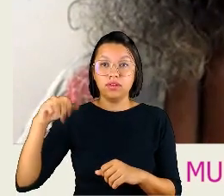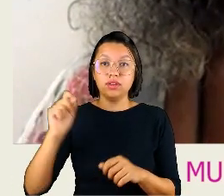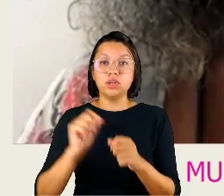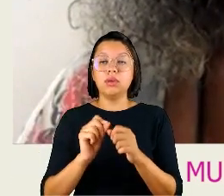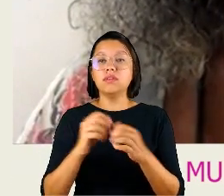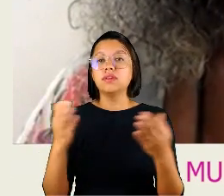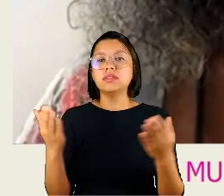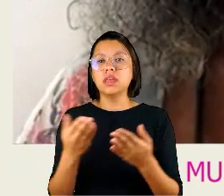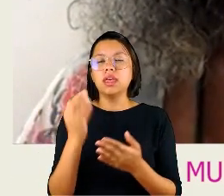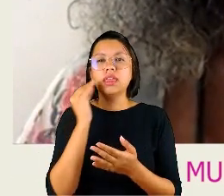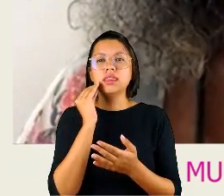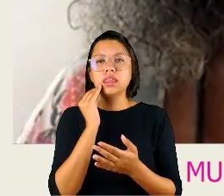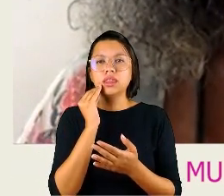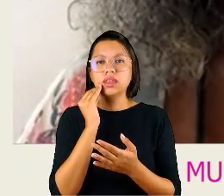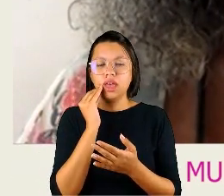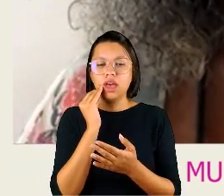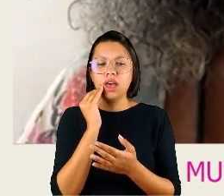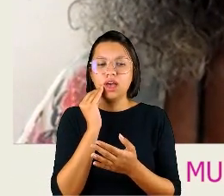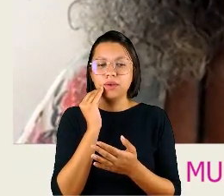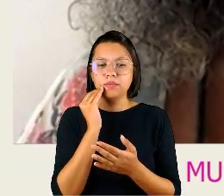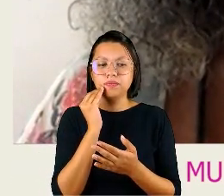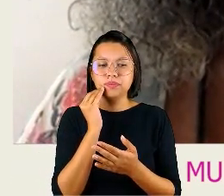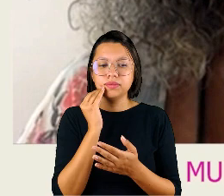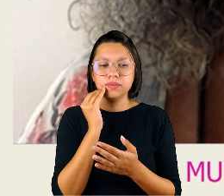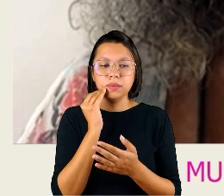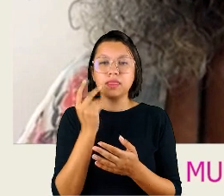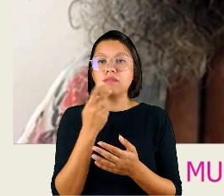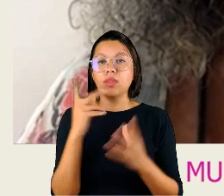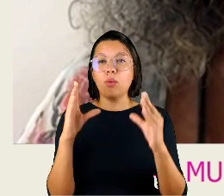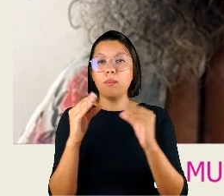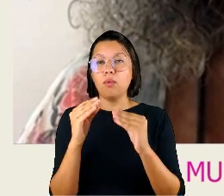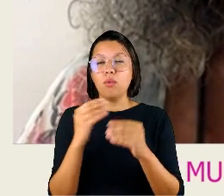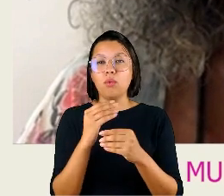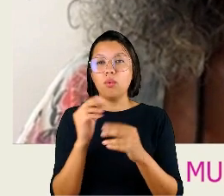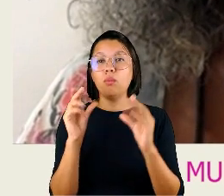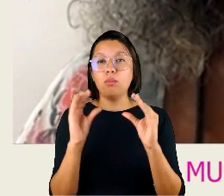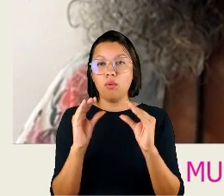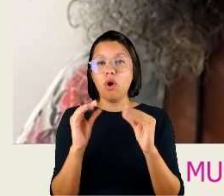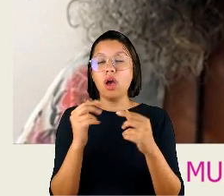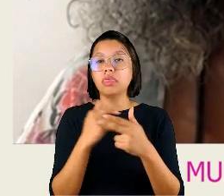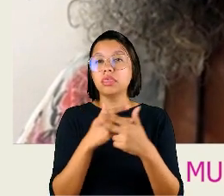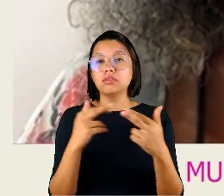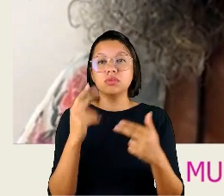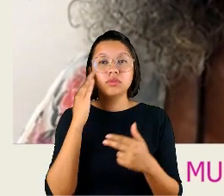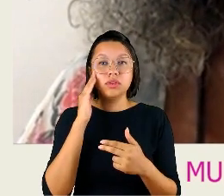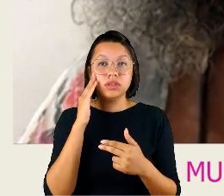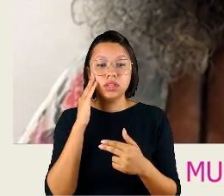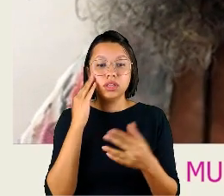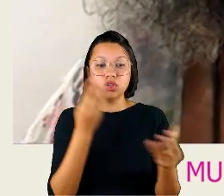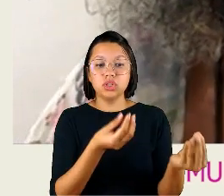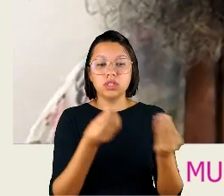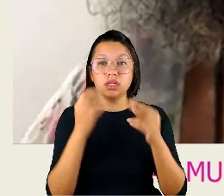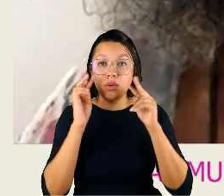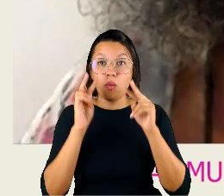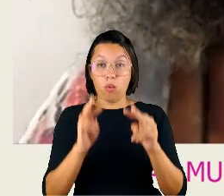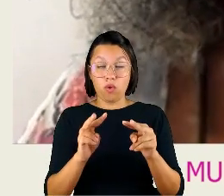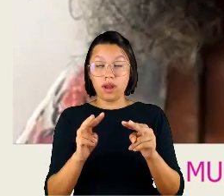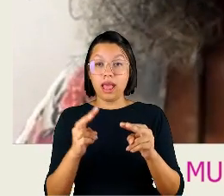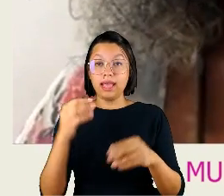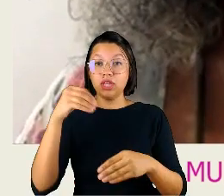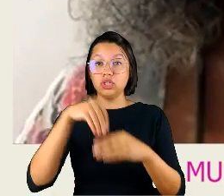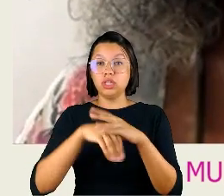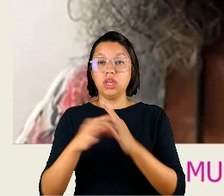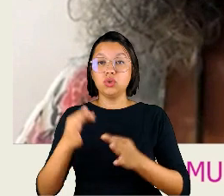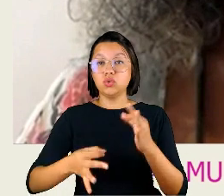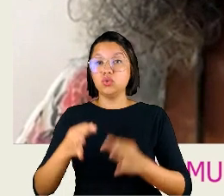aqui, tentar amarrar um pouquinho das coisas que eu compreendi para trazer um pouco do meu olhar, que é um olhar de dentro do Poder Judiciário, né?